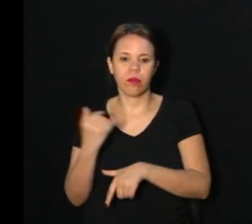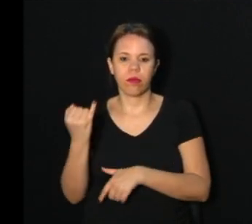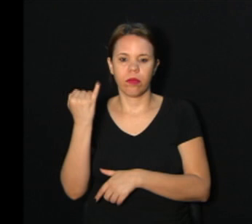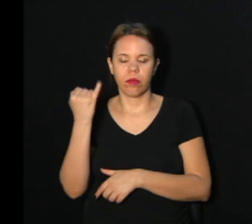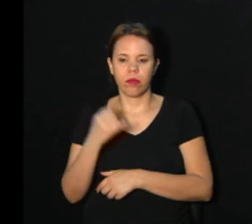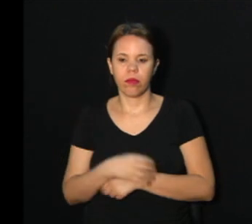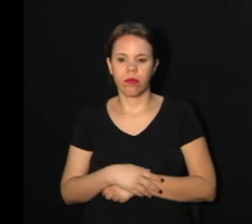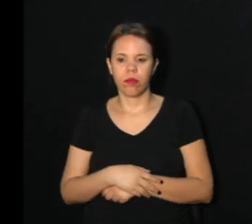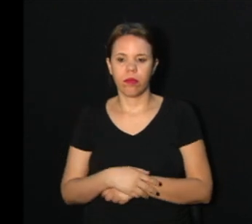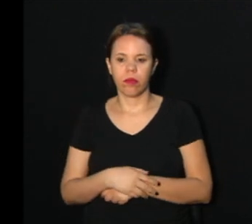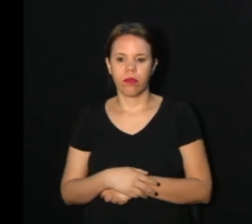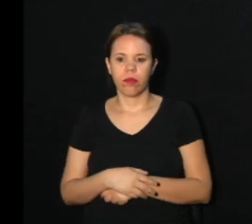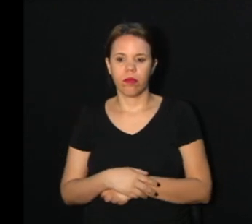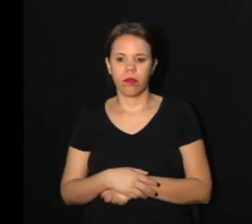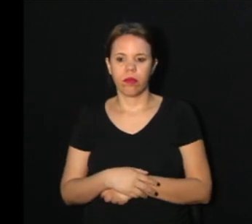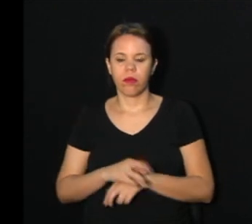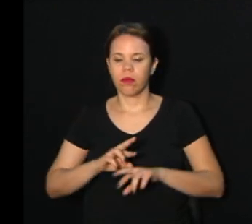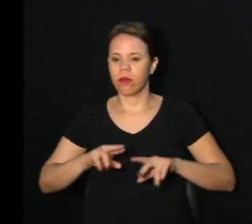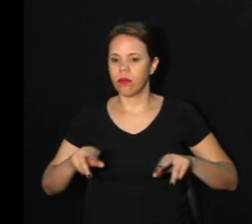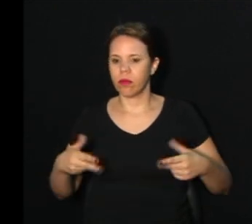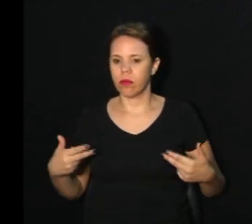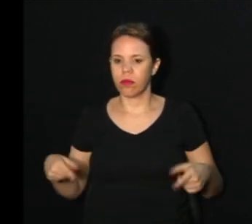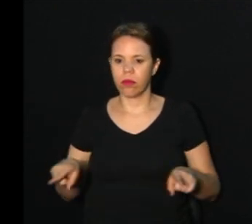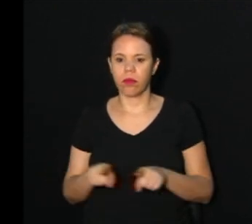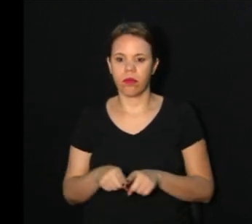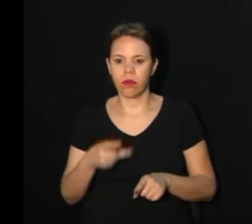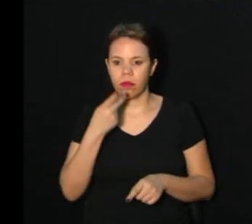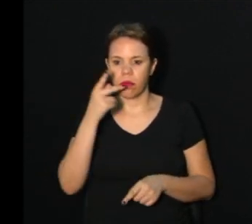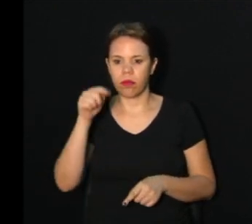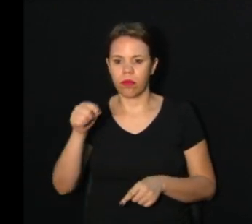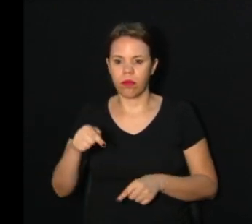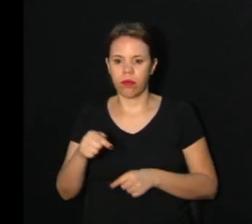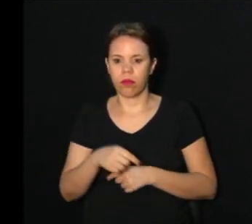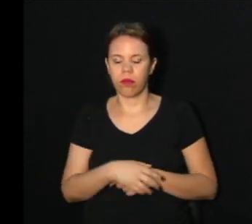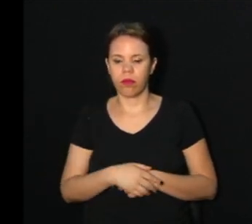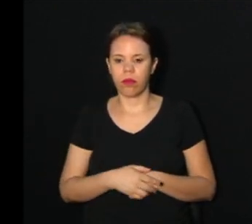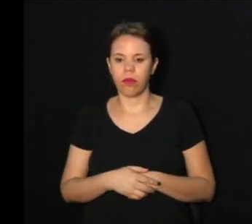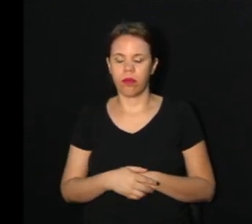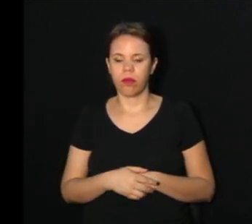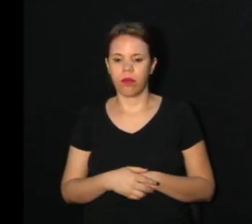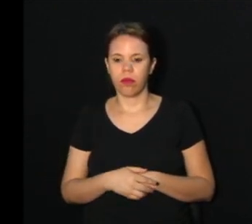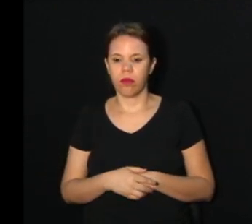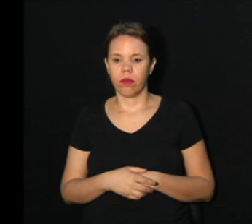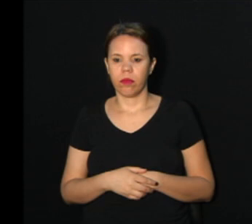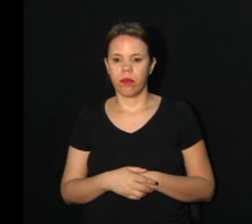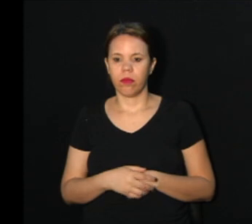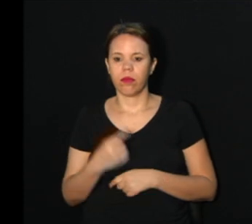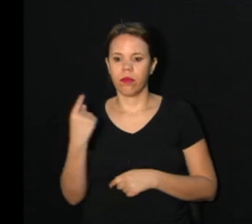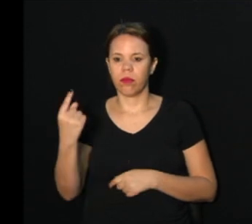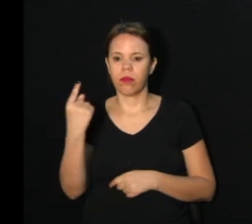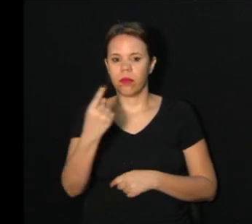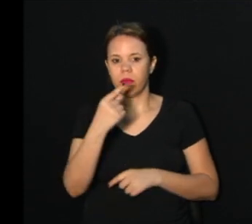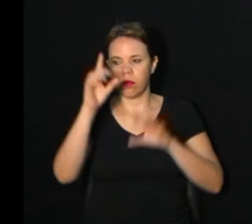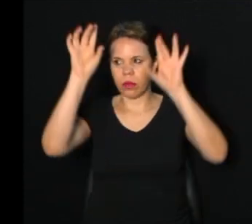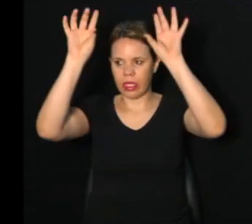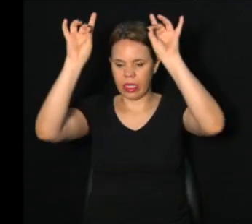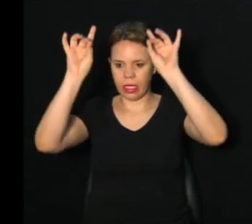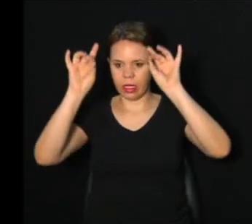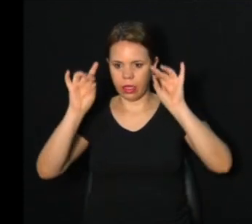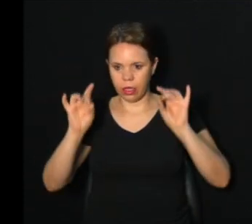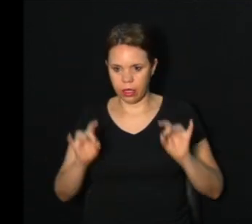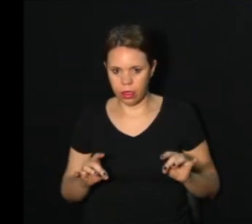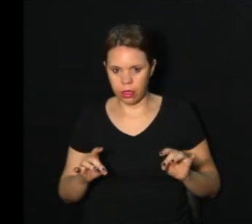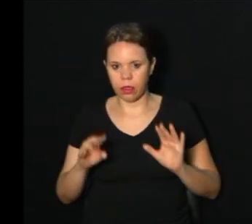importante, e aí tantos outros que eu mencionei aqui. E aí cada procuradoria especializada terá